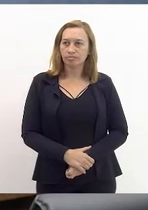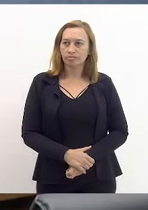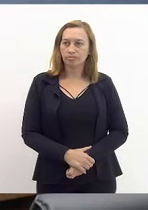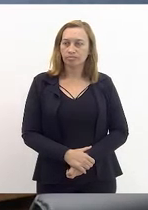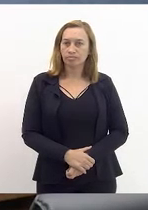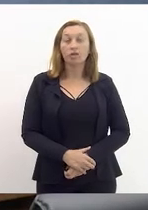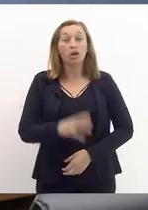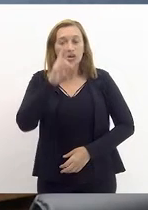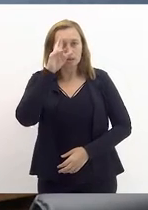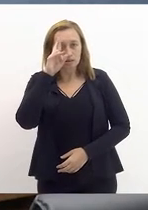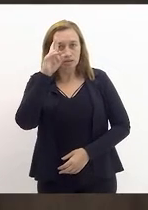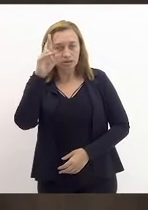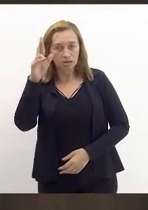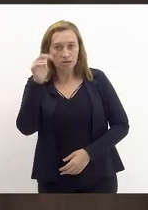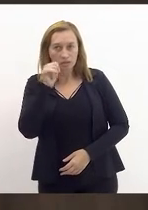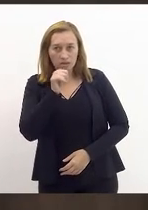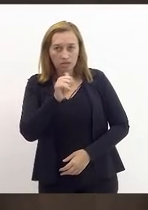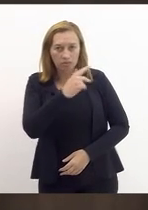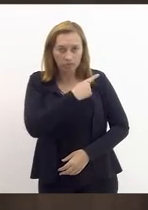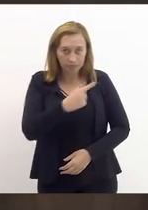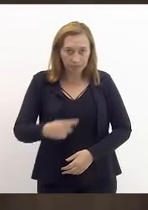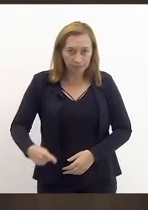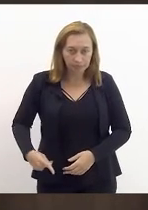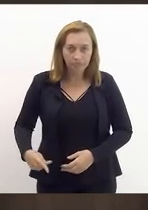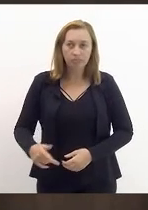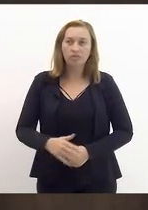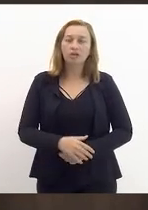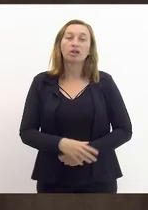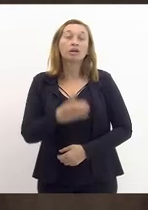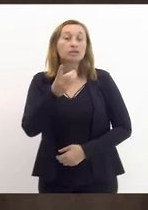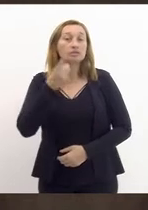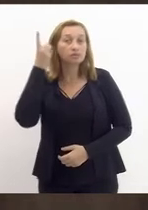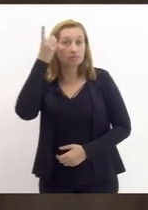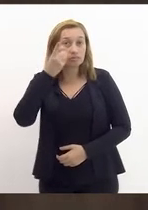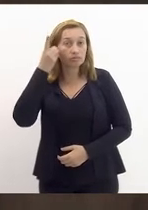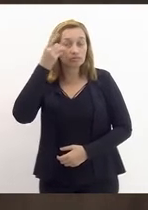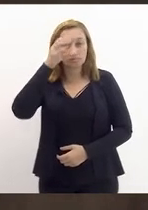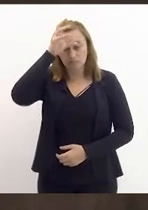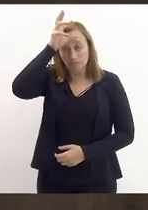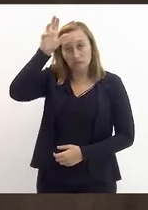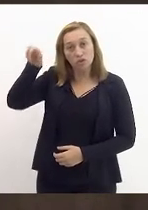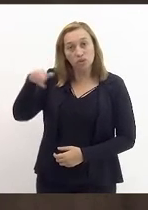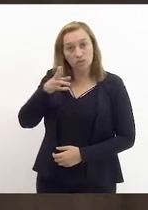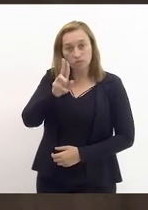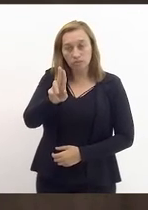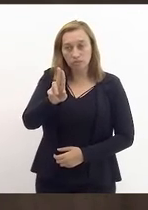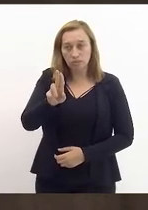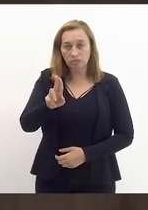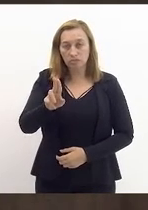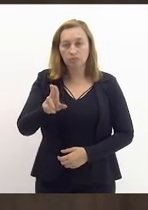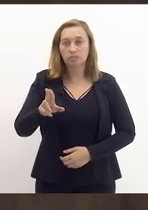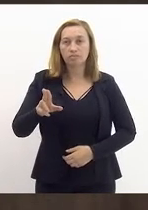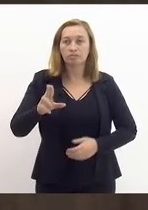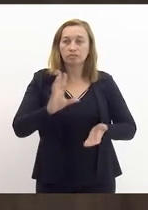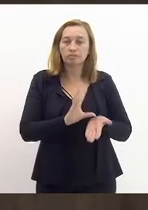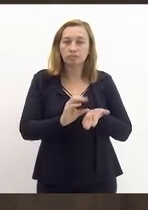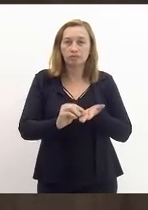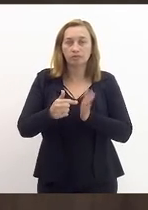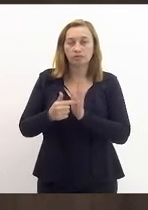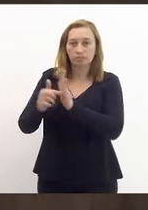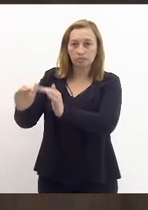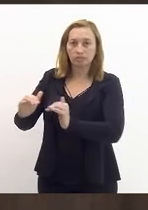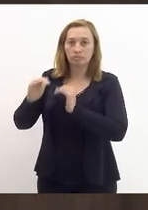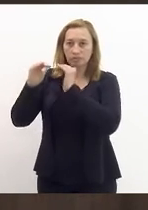a senhora presidente a deputada tia Ju a água reflete com